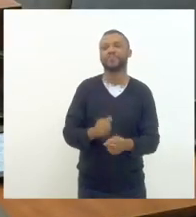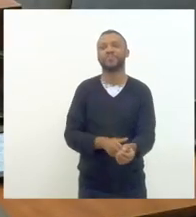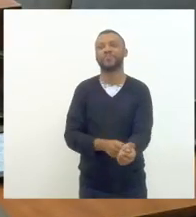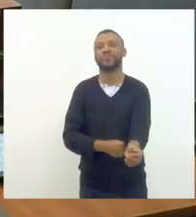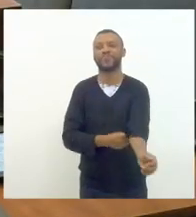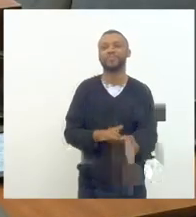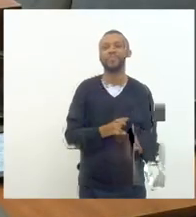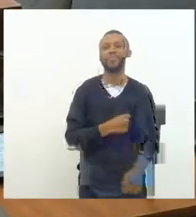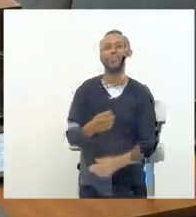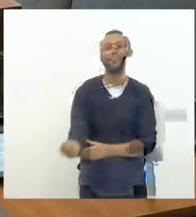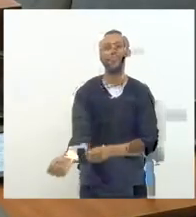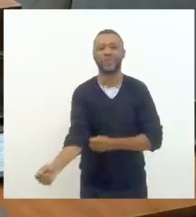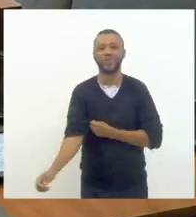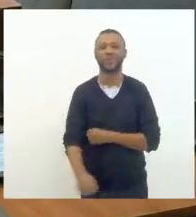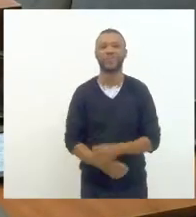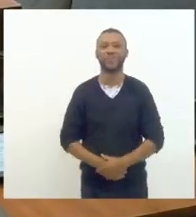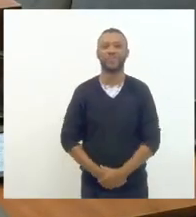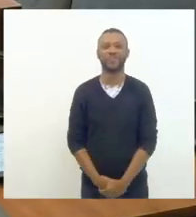Sérgio Loubach.